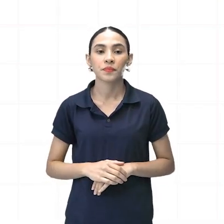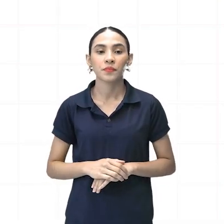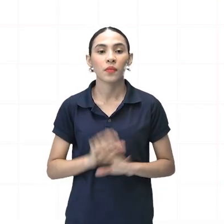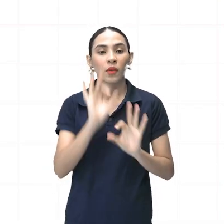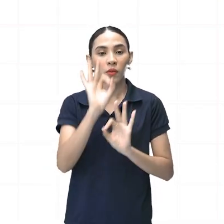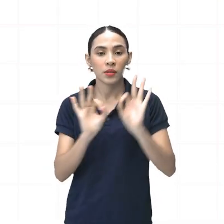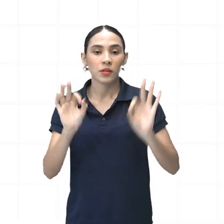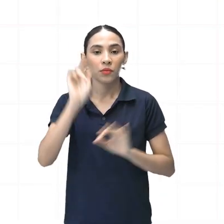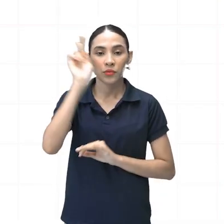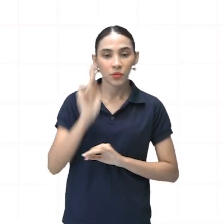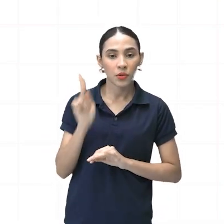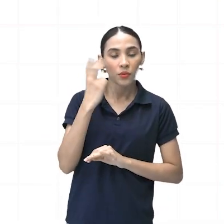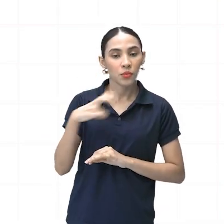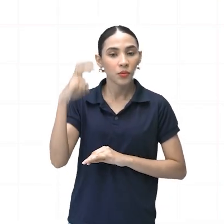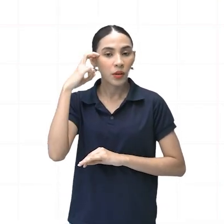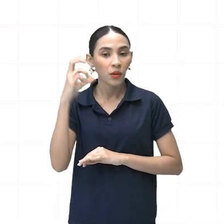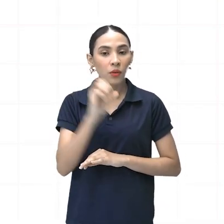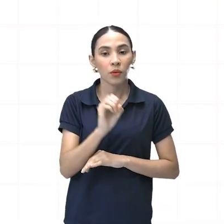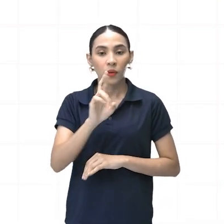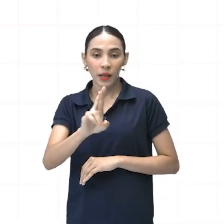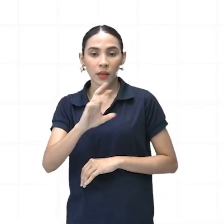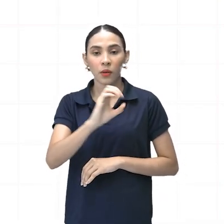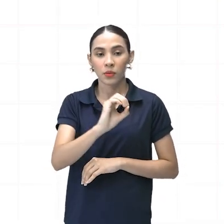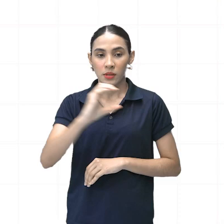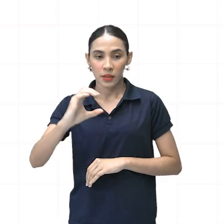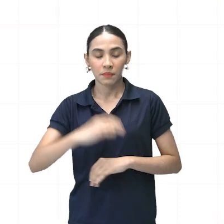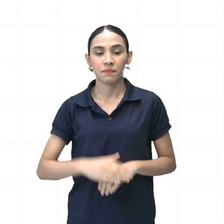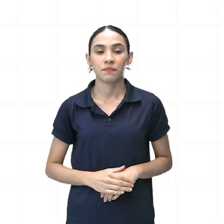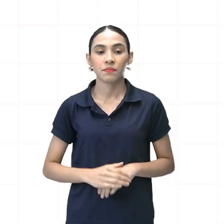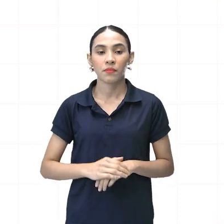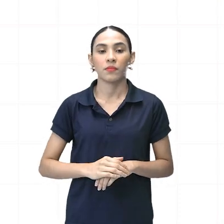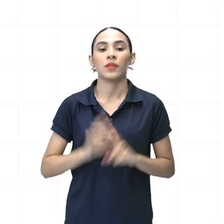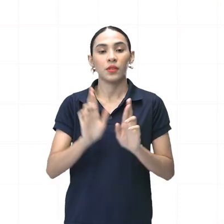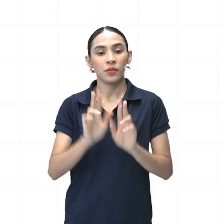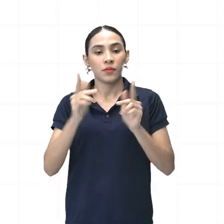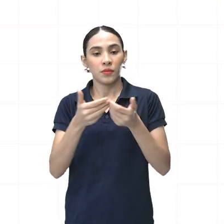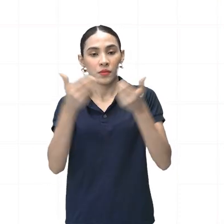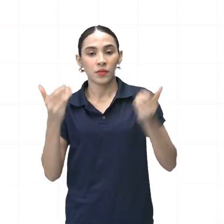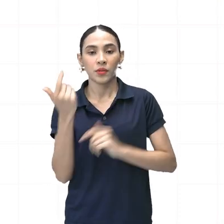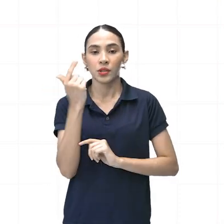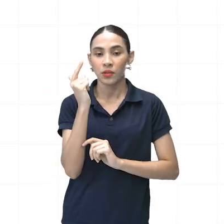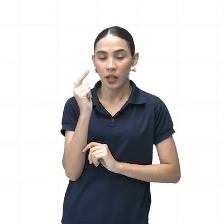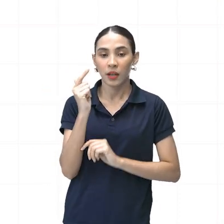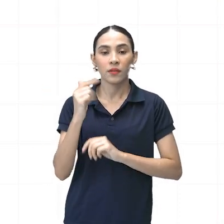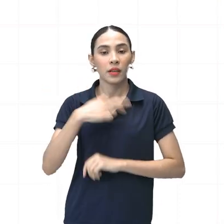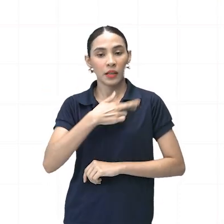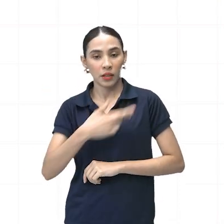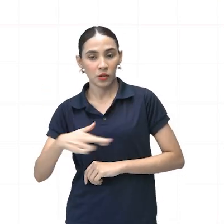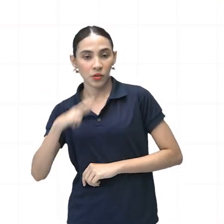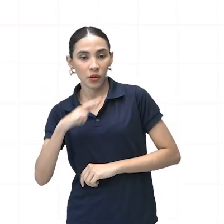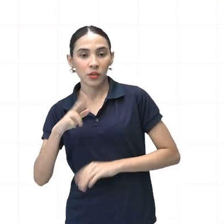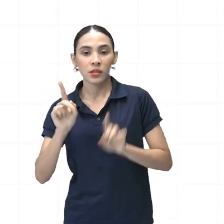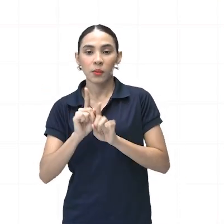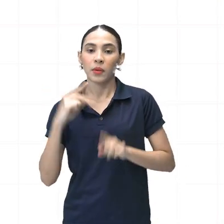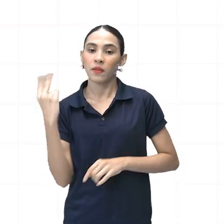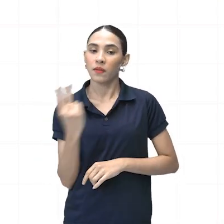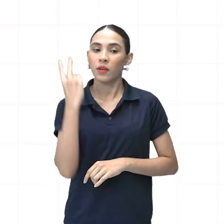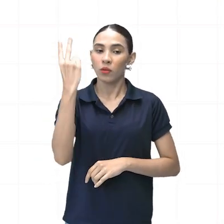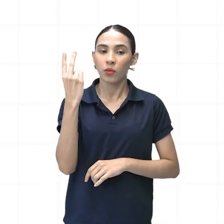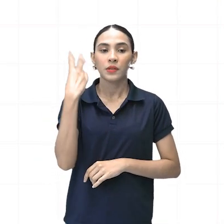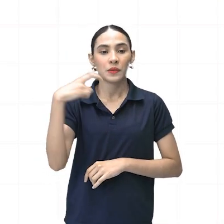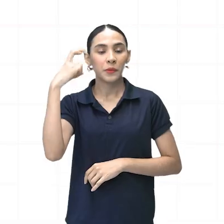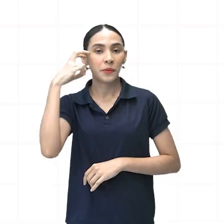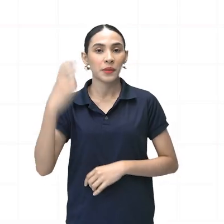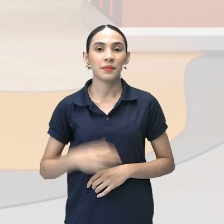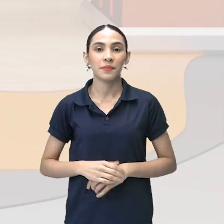A divisão histórico-cultural, Oriente e Ocidente, divisões geográficas, de religião, de valores e